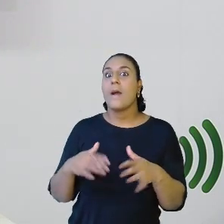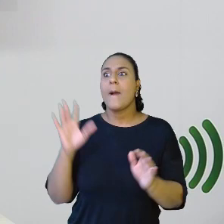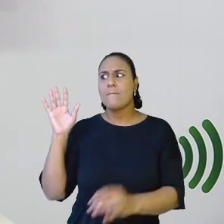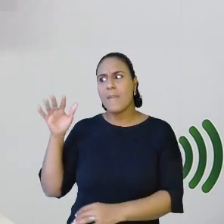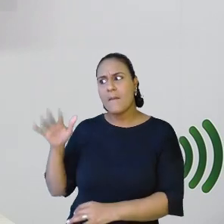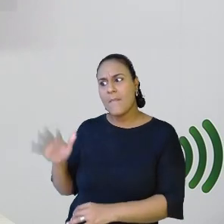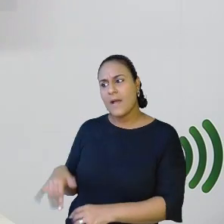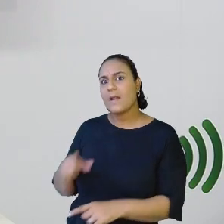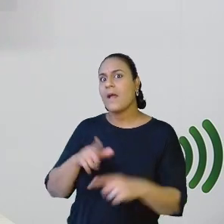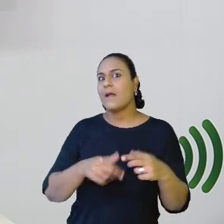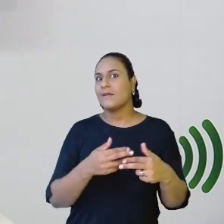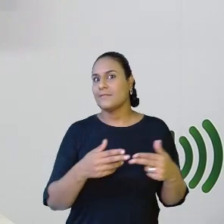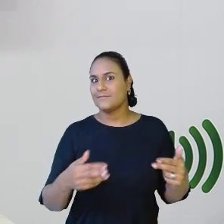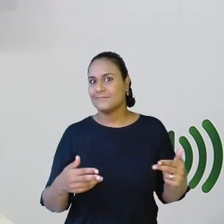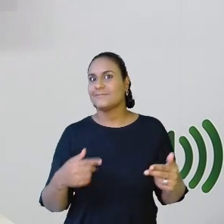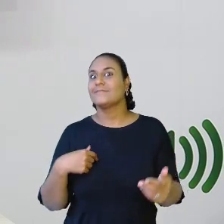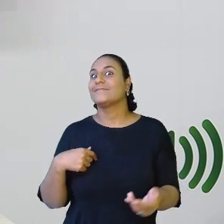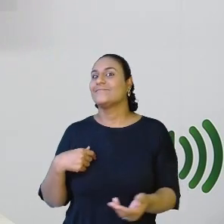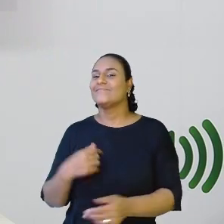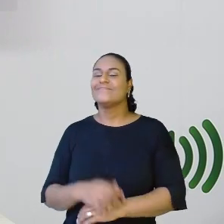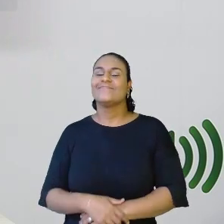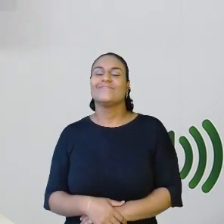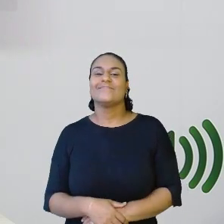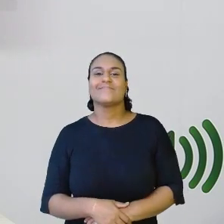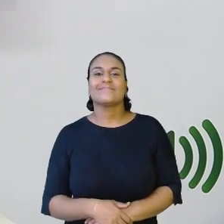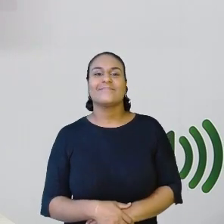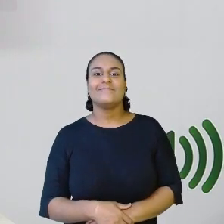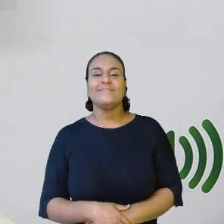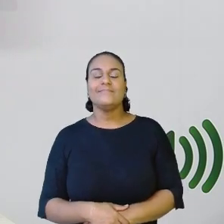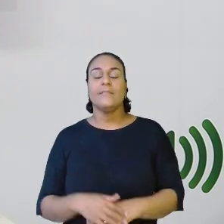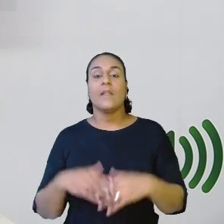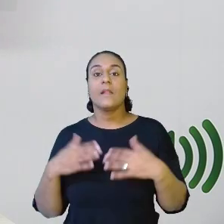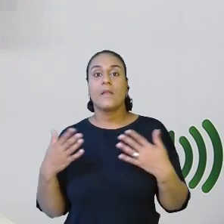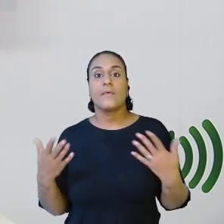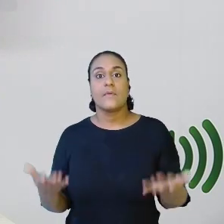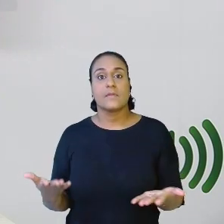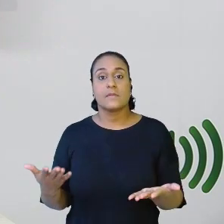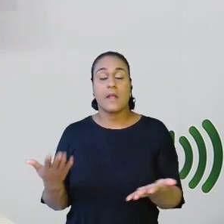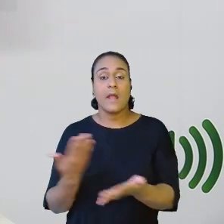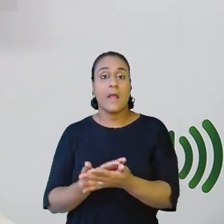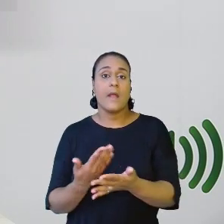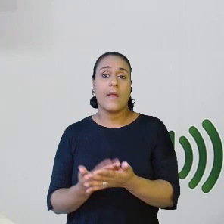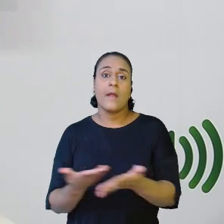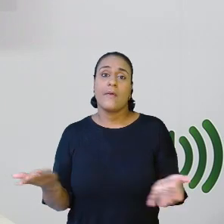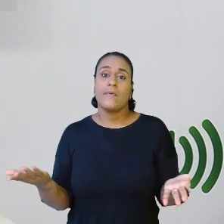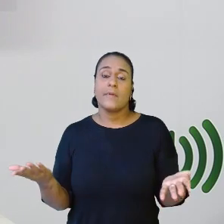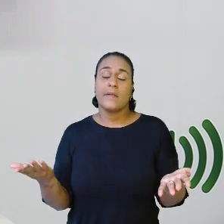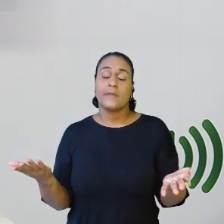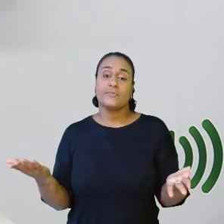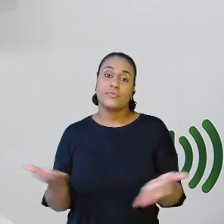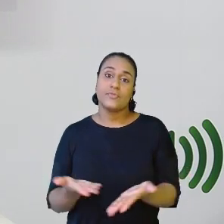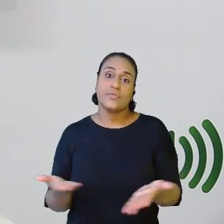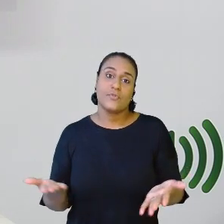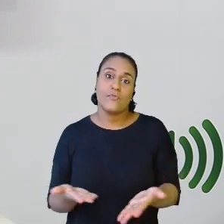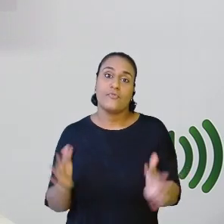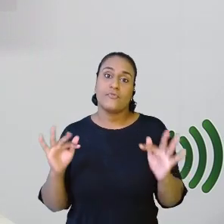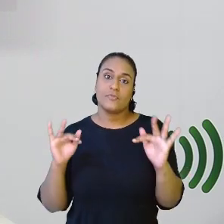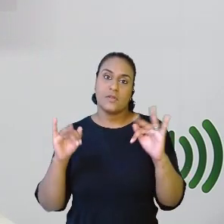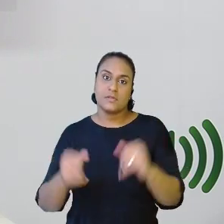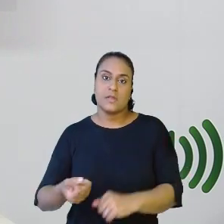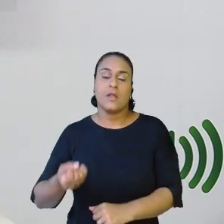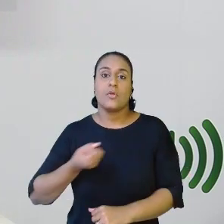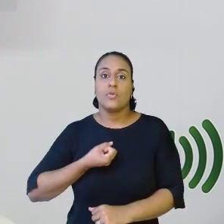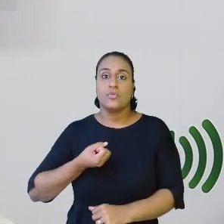casa procurar as promoções. Tá bom, pessoal? Então eu fico por aqui. A nossa aula de hoje foi sobre